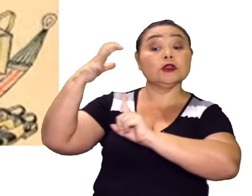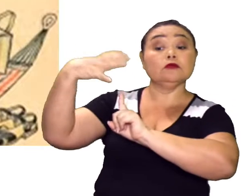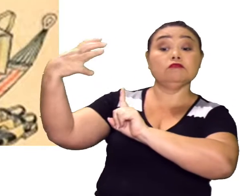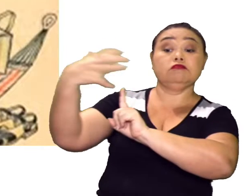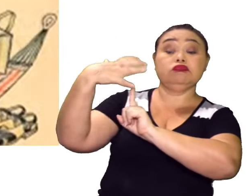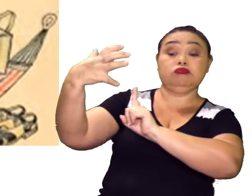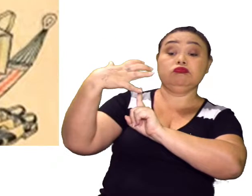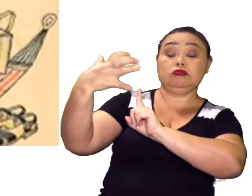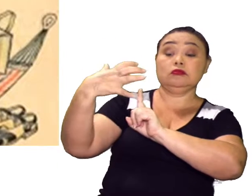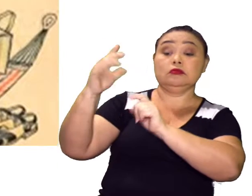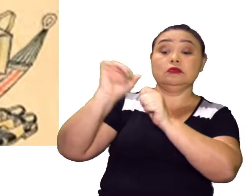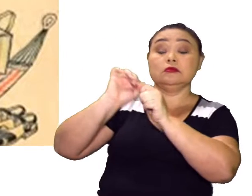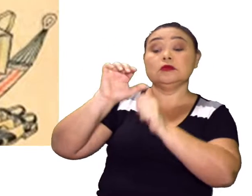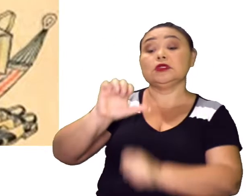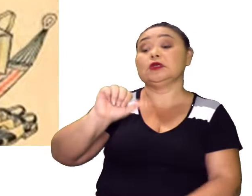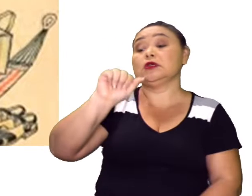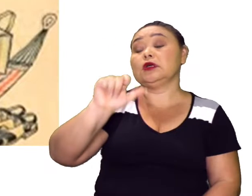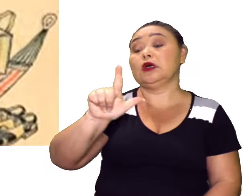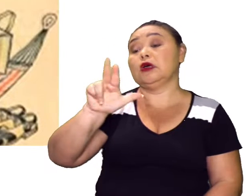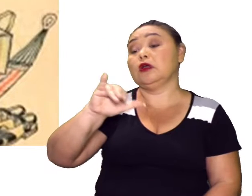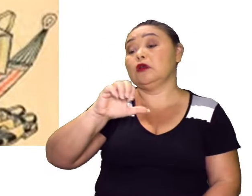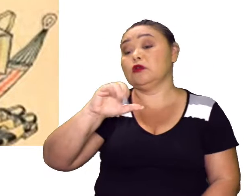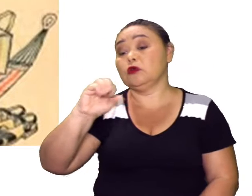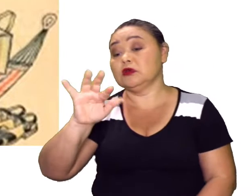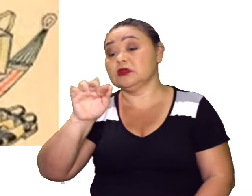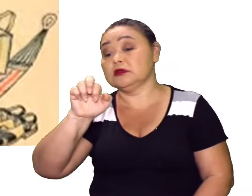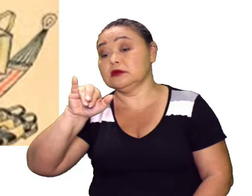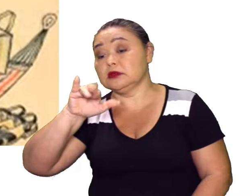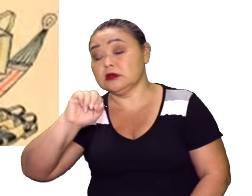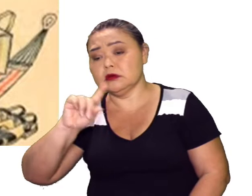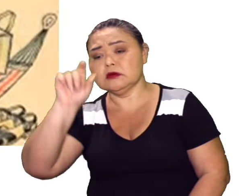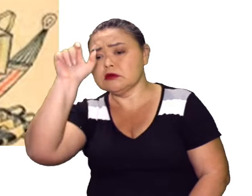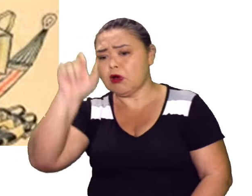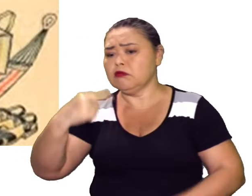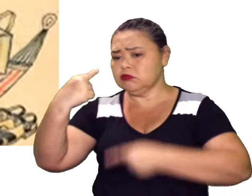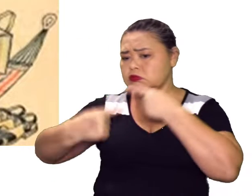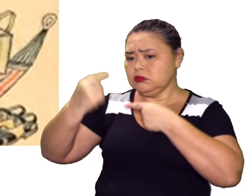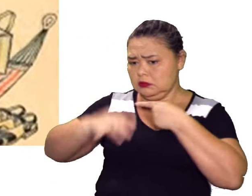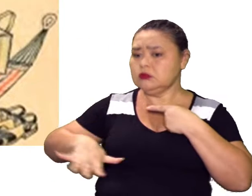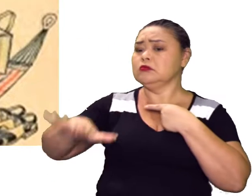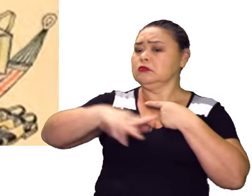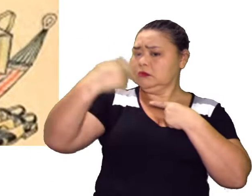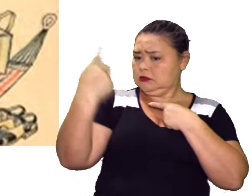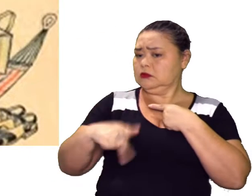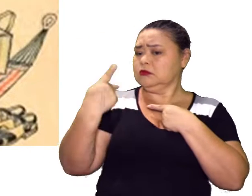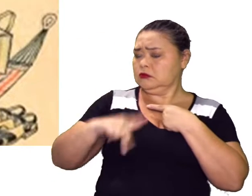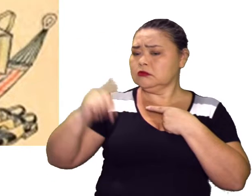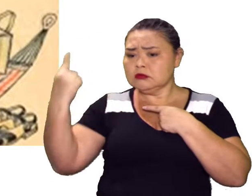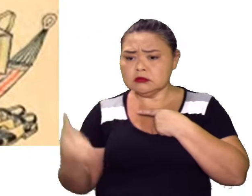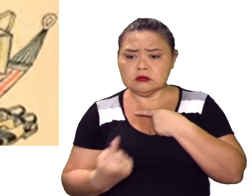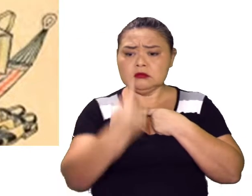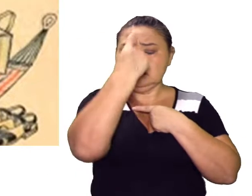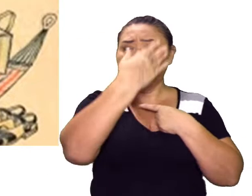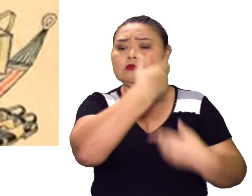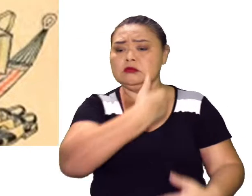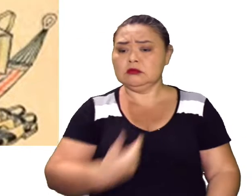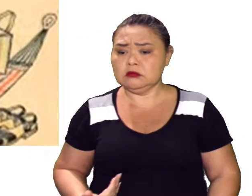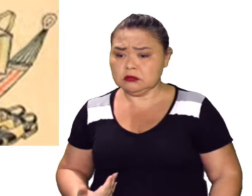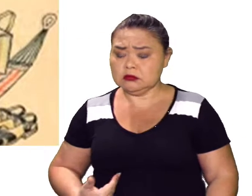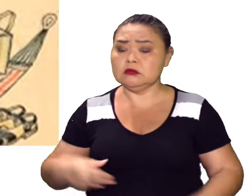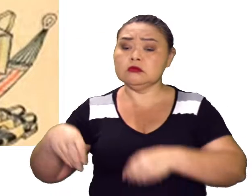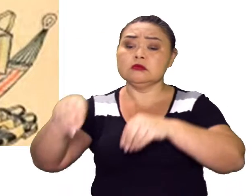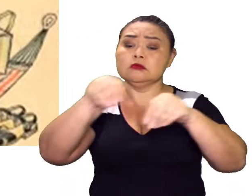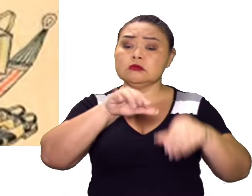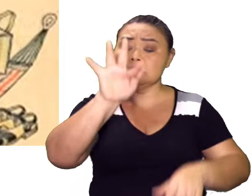quem, Jorginho? Fala aí. Aloysio Ferreira. Aloysio Ferreira, um grande político da região, foi um dos primeiros governantes do